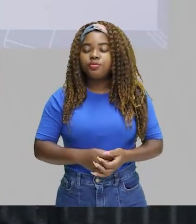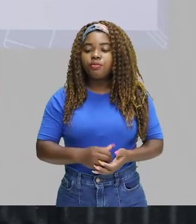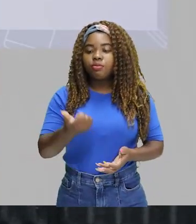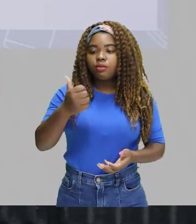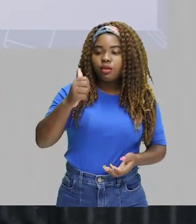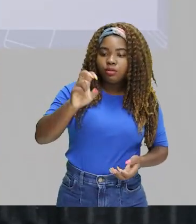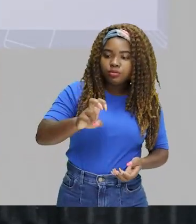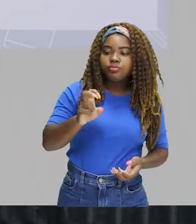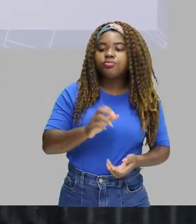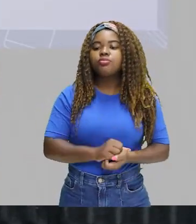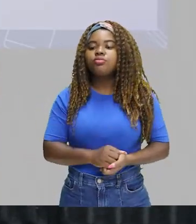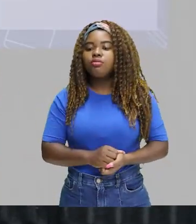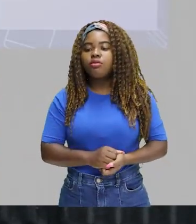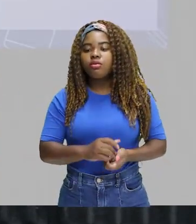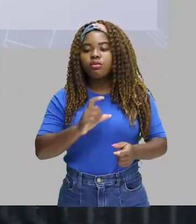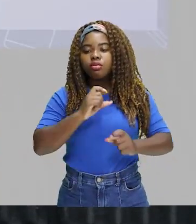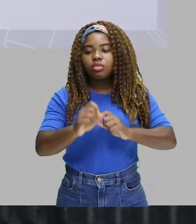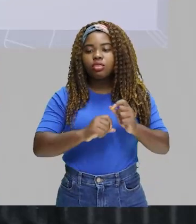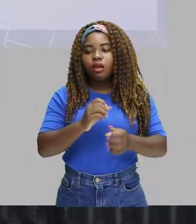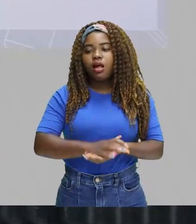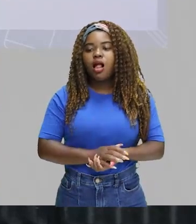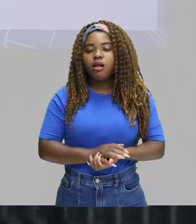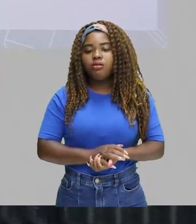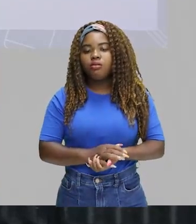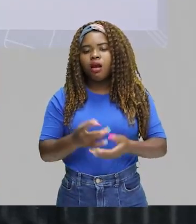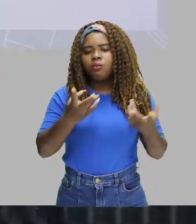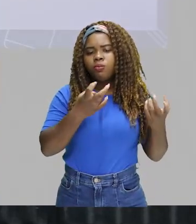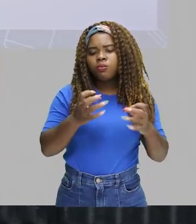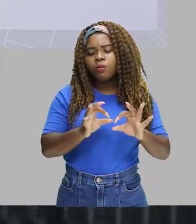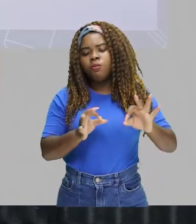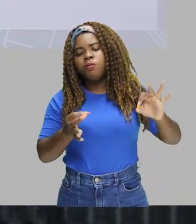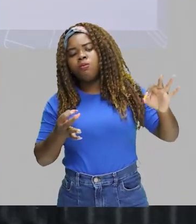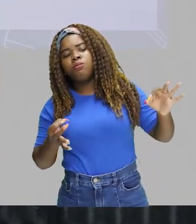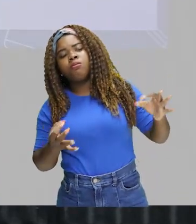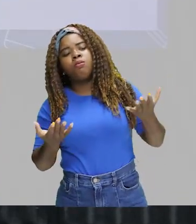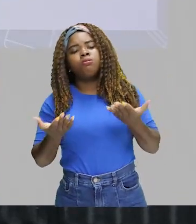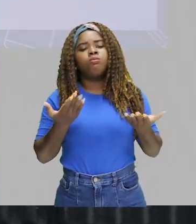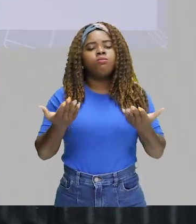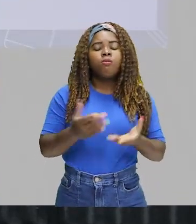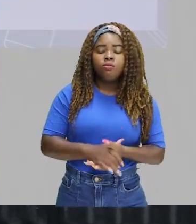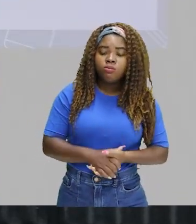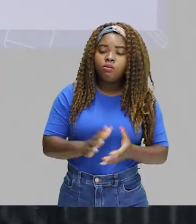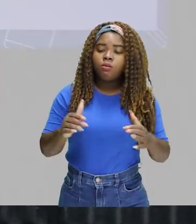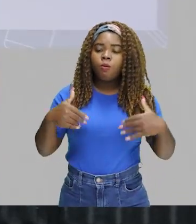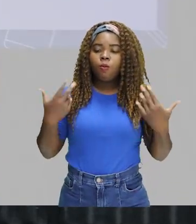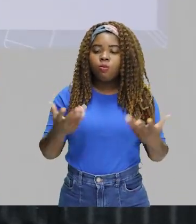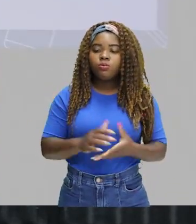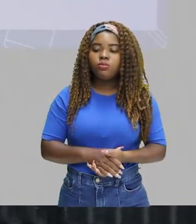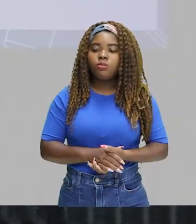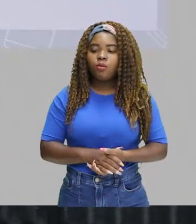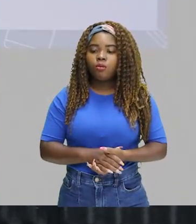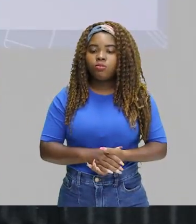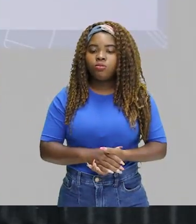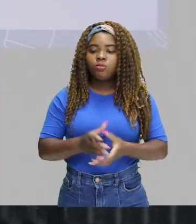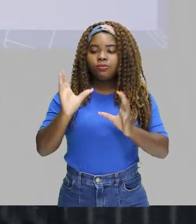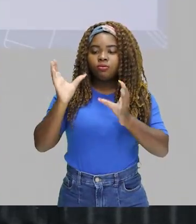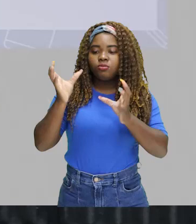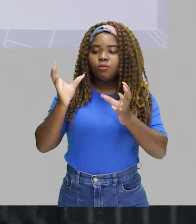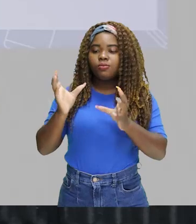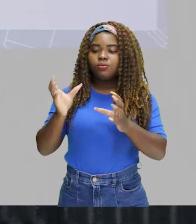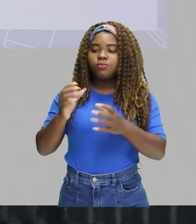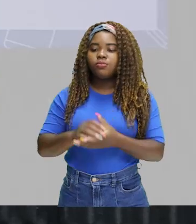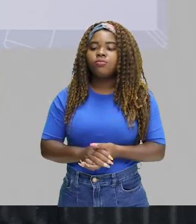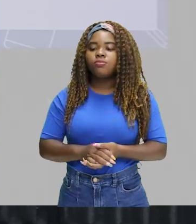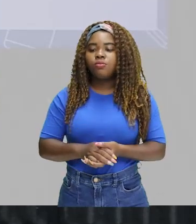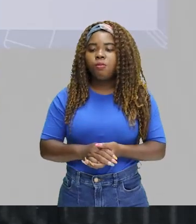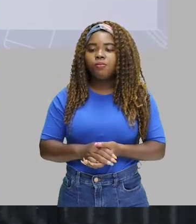assim eles já fazem aquele alinhamento dessa linha para onde a bola caiu de repente, para não